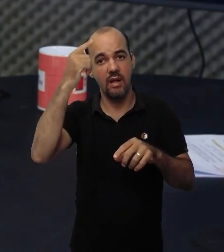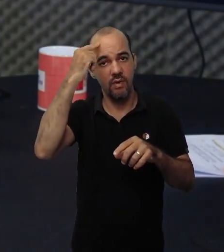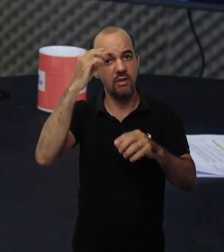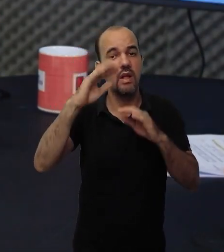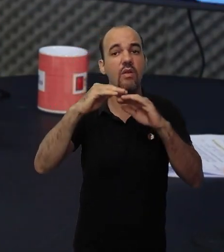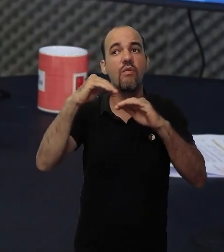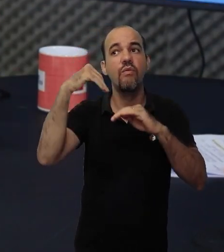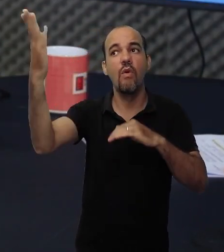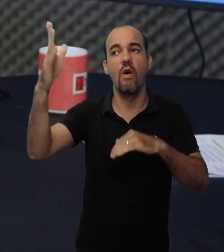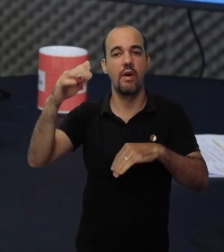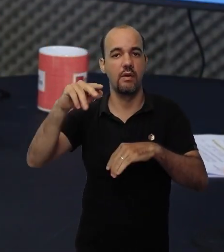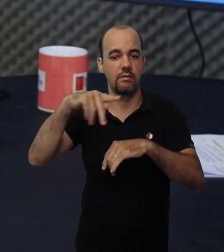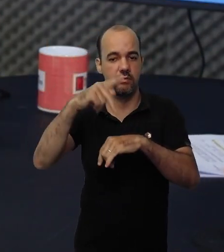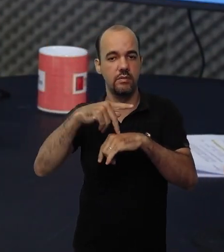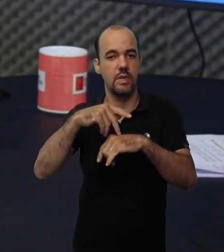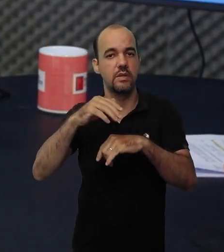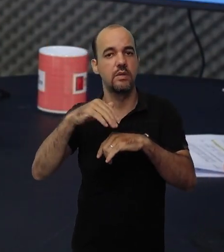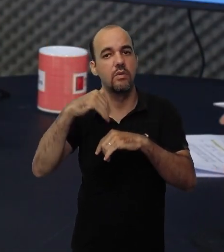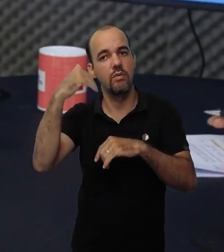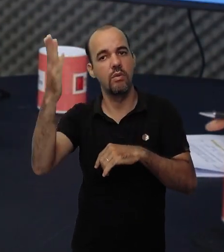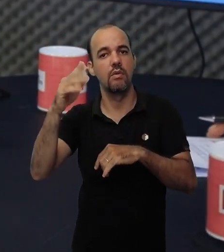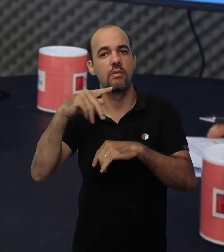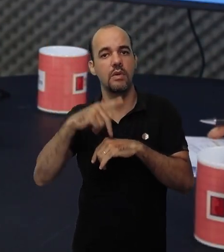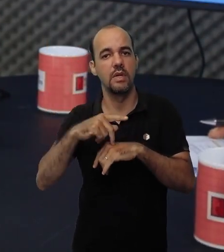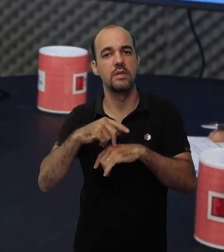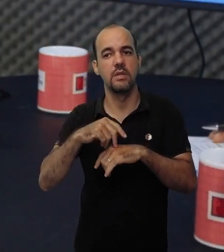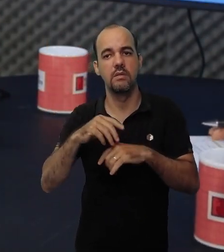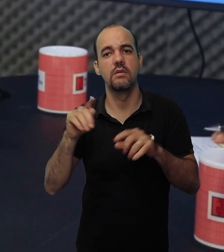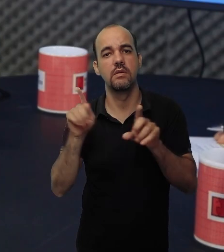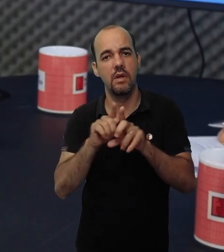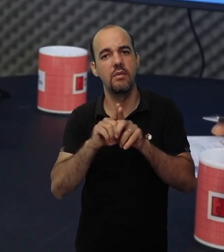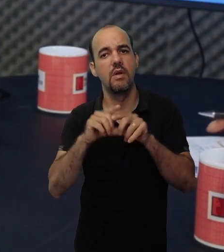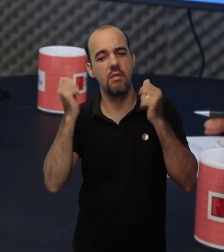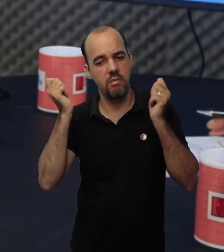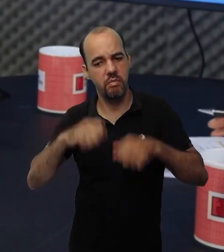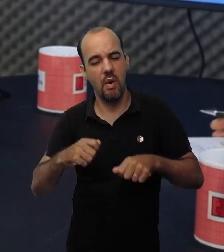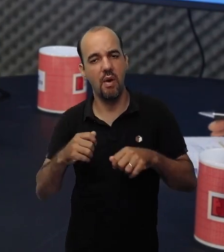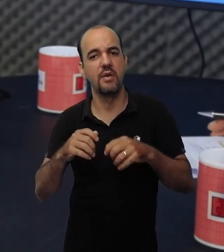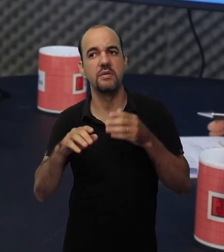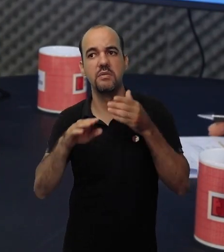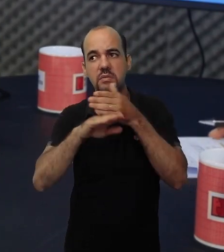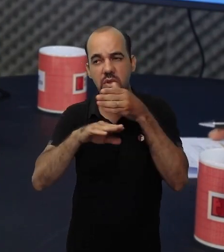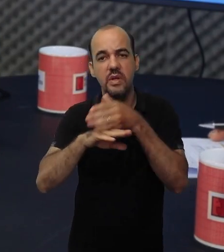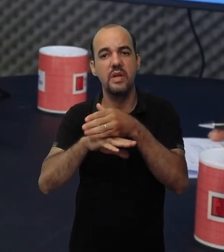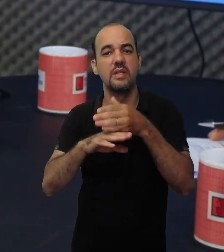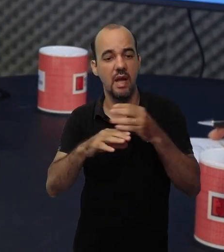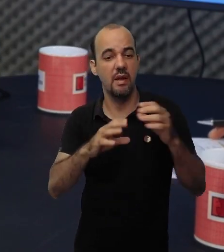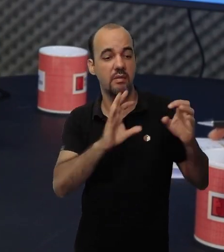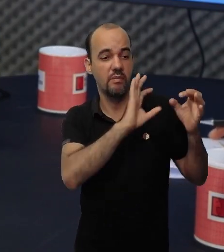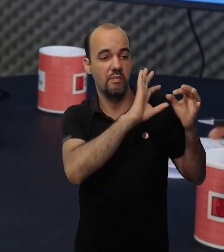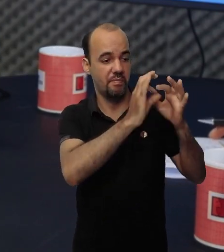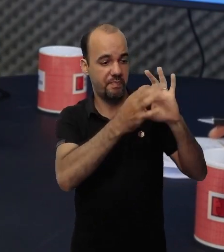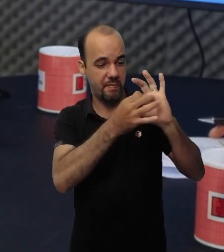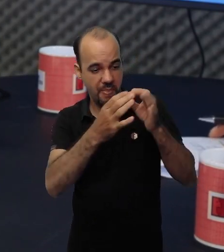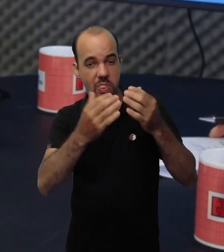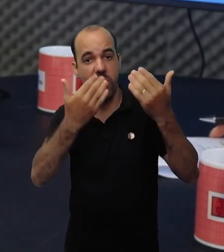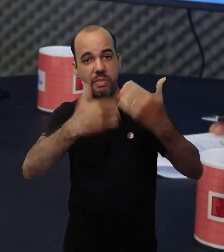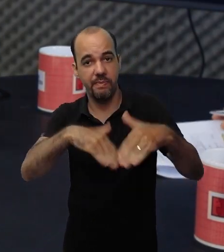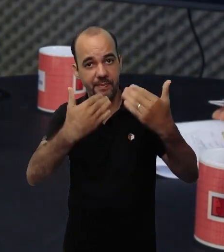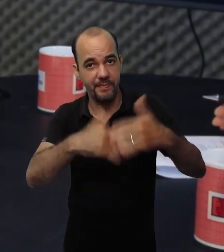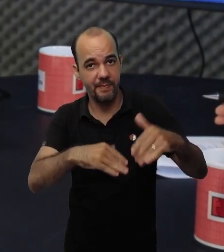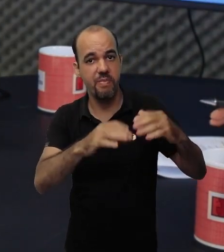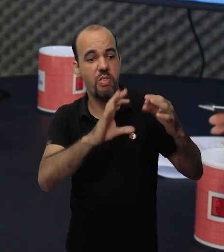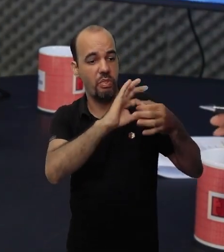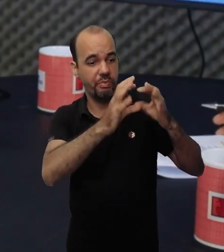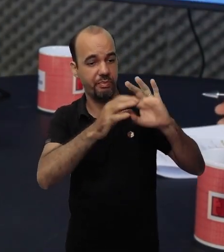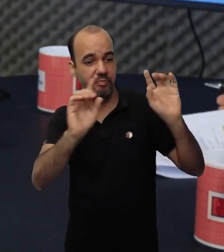através das medalhas olímpicas. Então, esses alunos submetem o currículo, né, com as medalhas que têm, e aí eles passam por uma seleção e podem